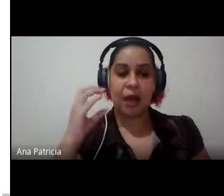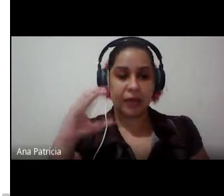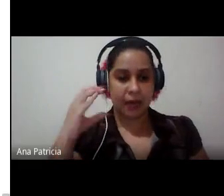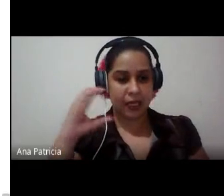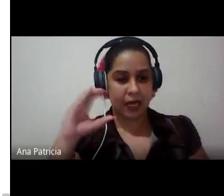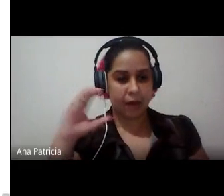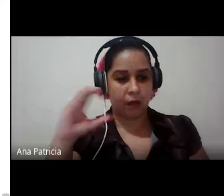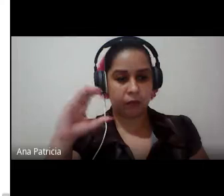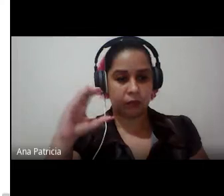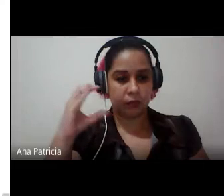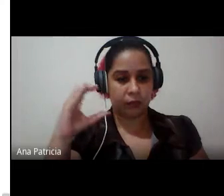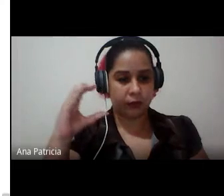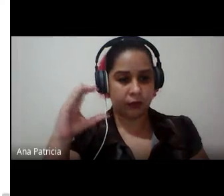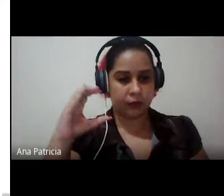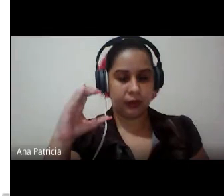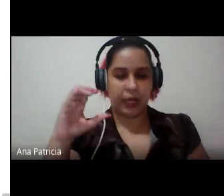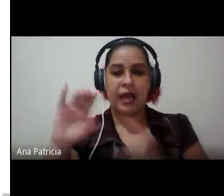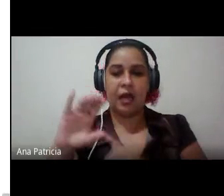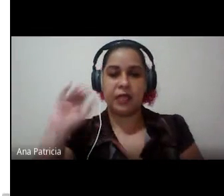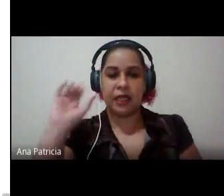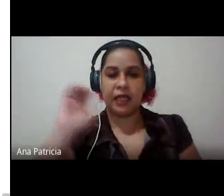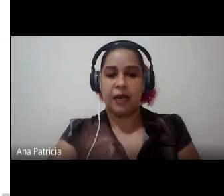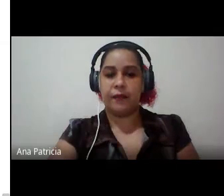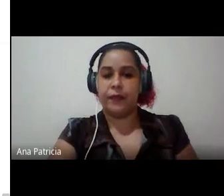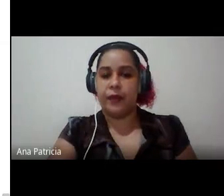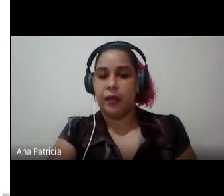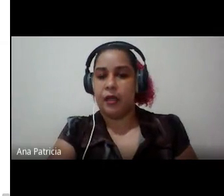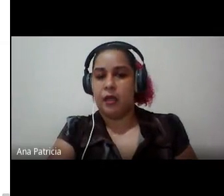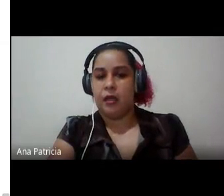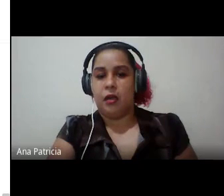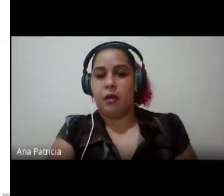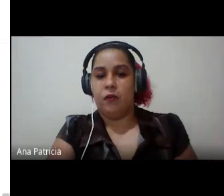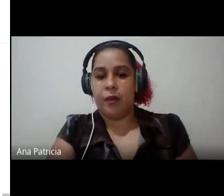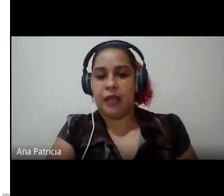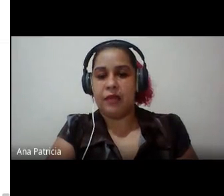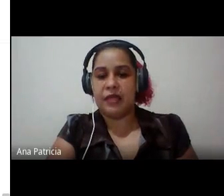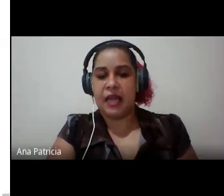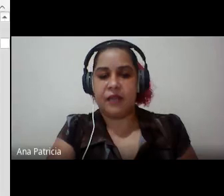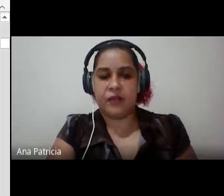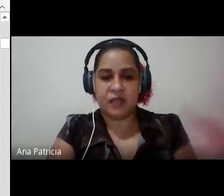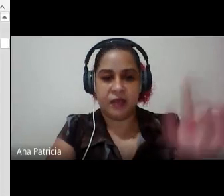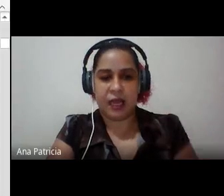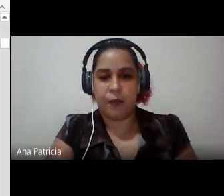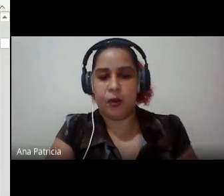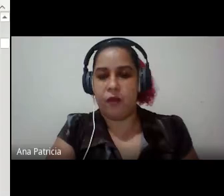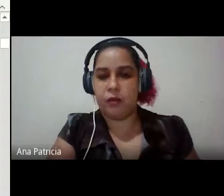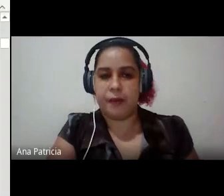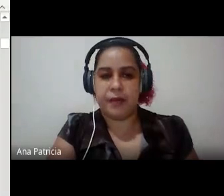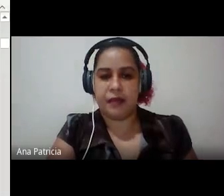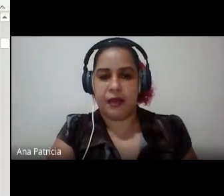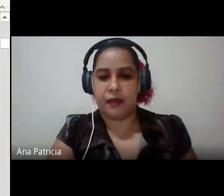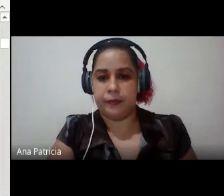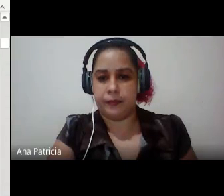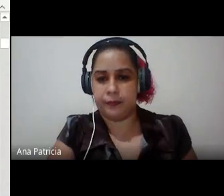uma tremidinha na mão. Tá? É o cedilha. Vou botar o slide e vocês veem, daqui a pouco eu volto para a